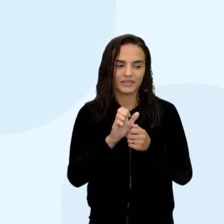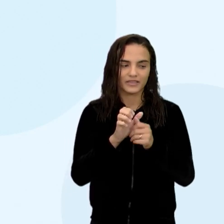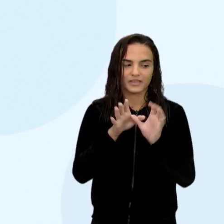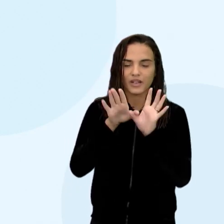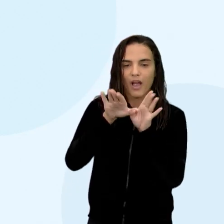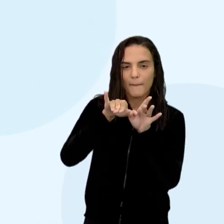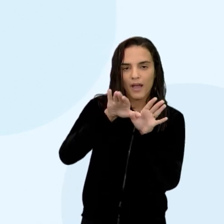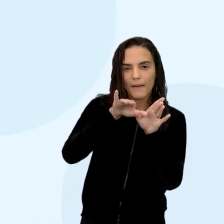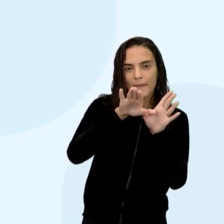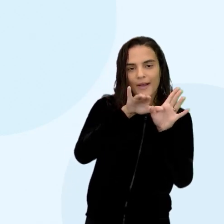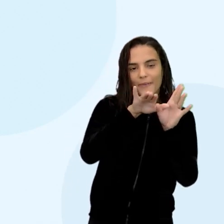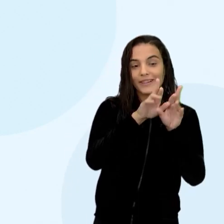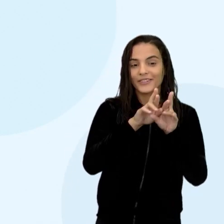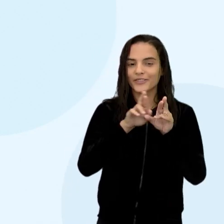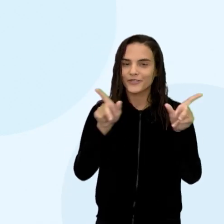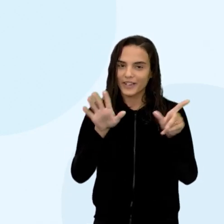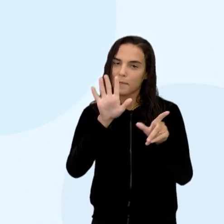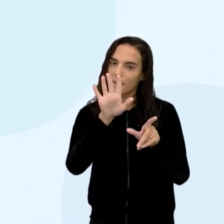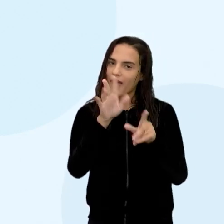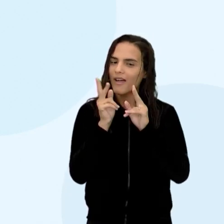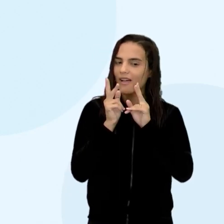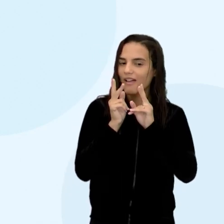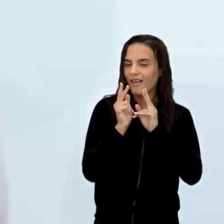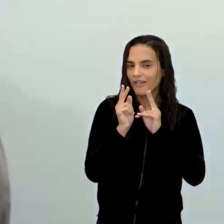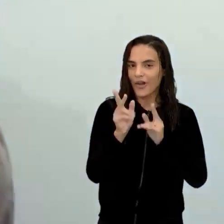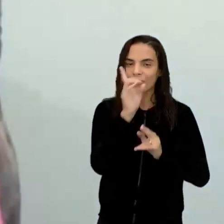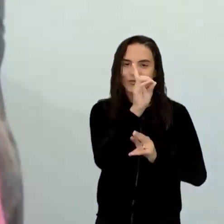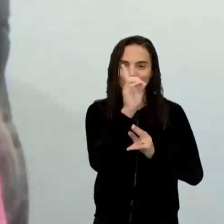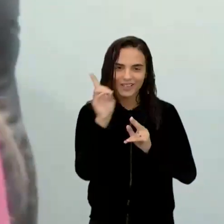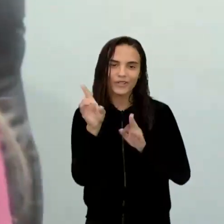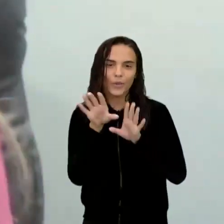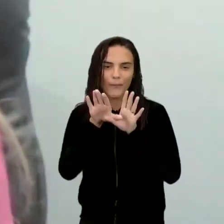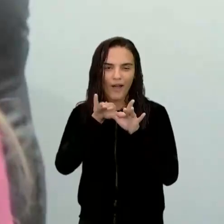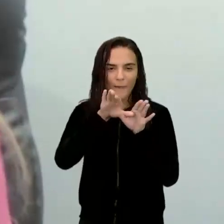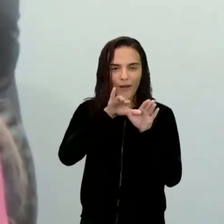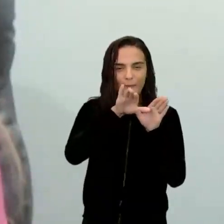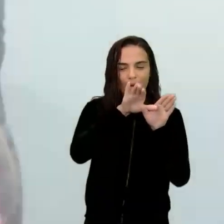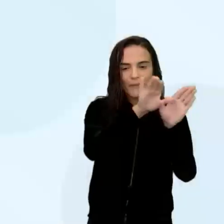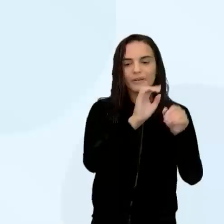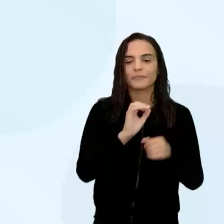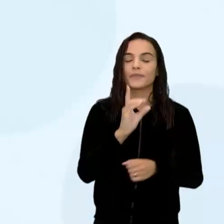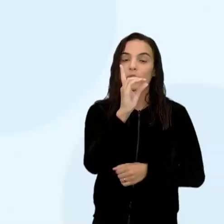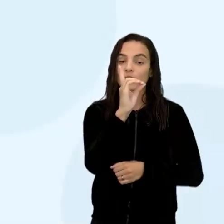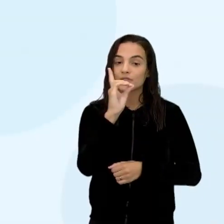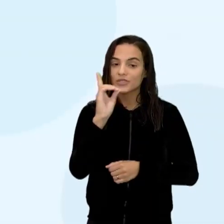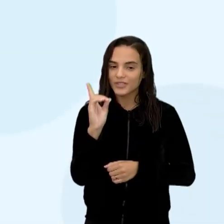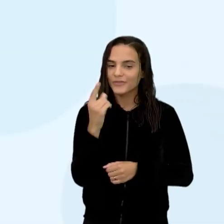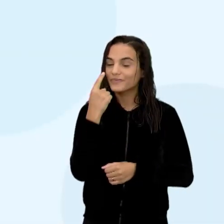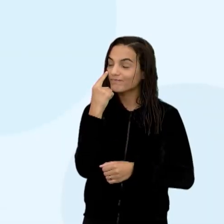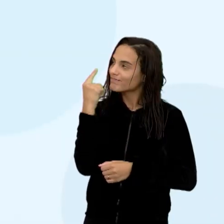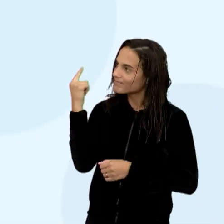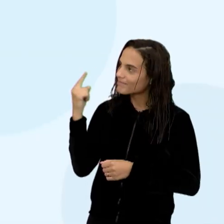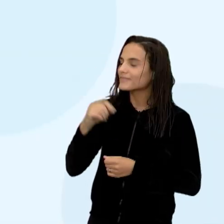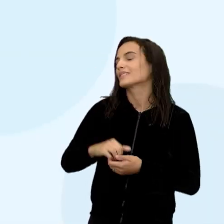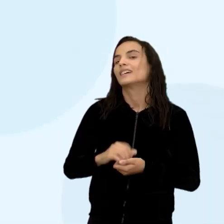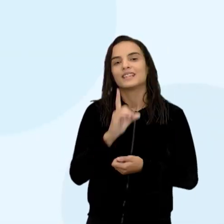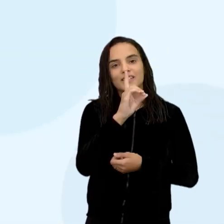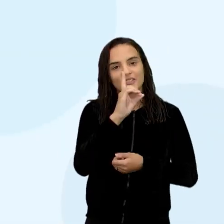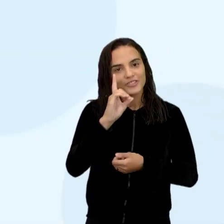seus voos, mas iguais no direito de voar. E é sobre esses direitos e sobre